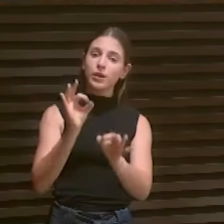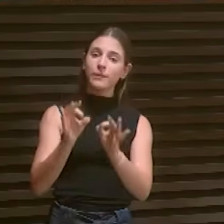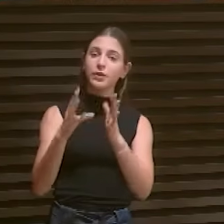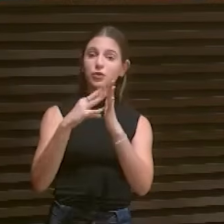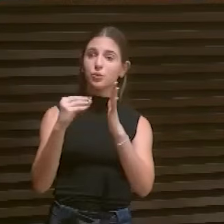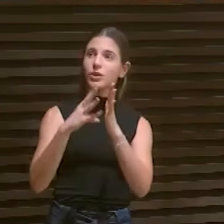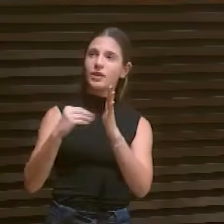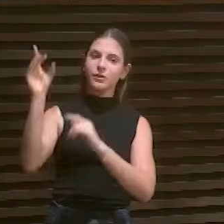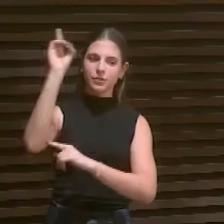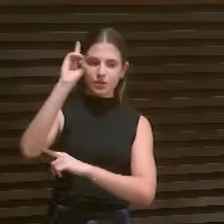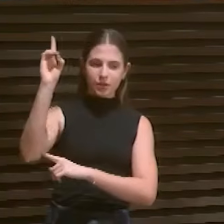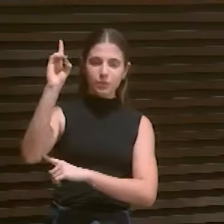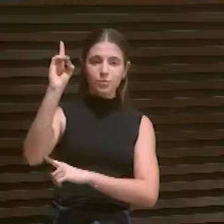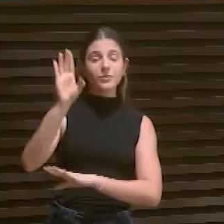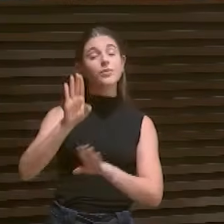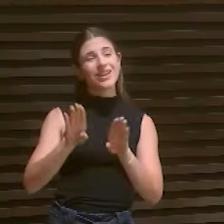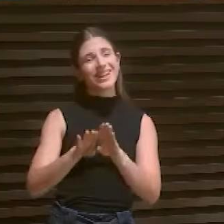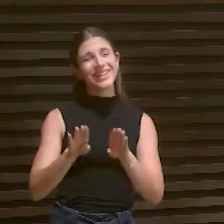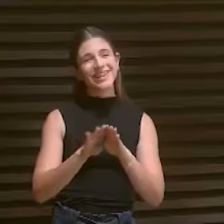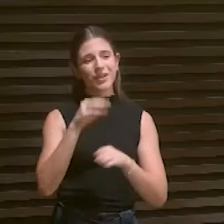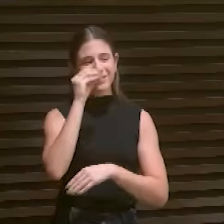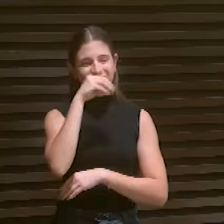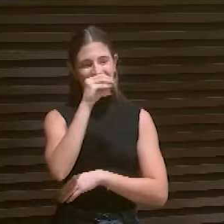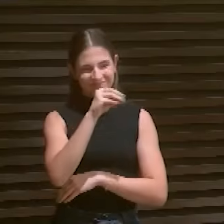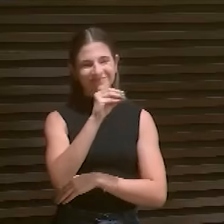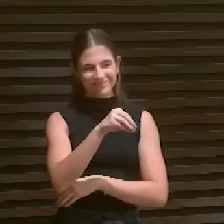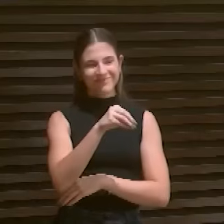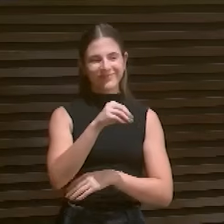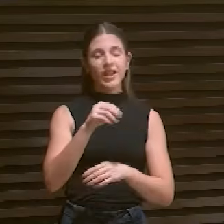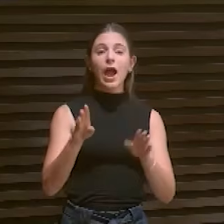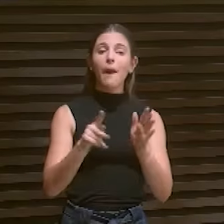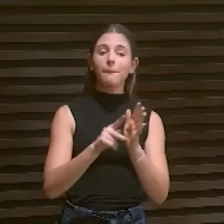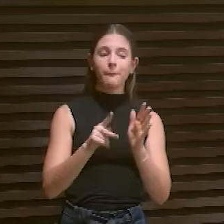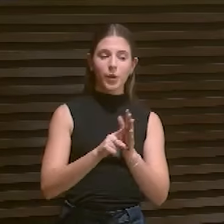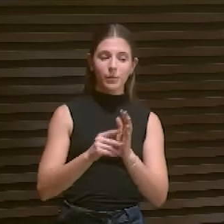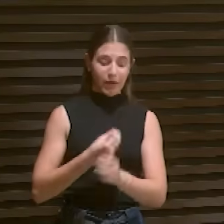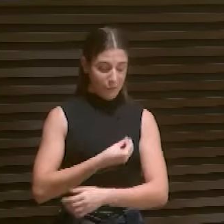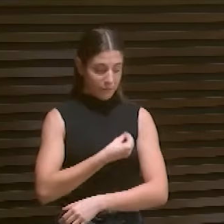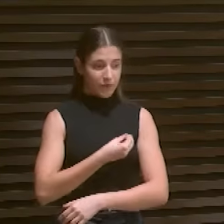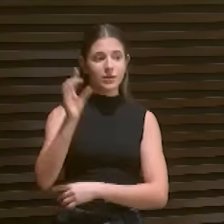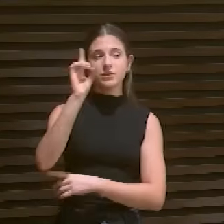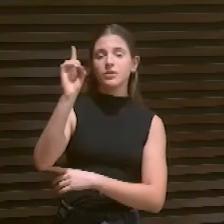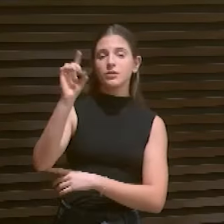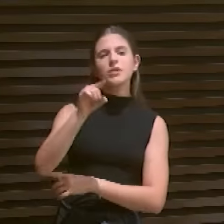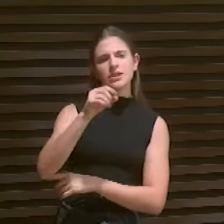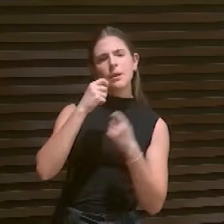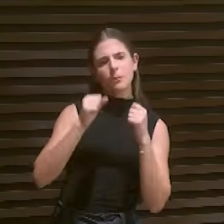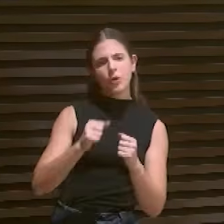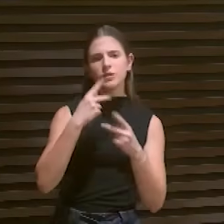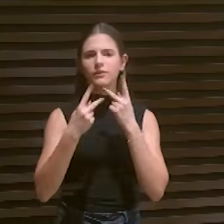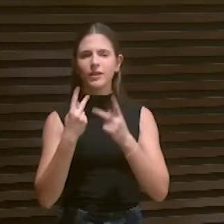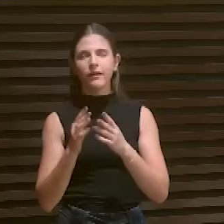de Deus, e desconsiderando até mesmo a própria existência de Deus. Você pode dizer assim: ah, Fernando, mas isso